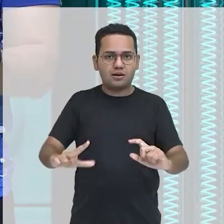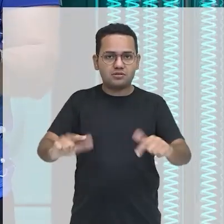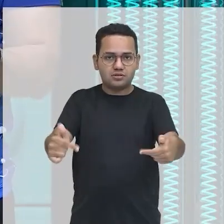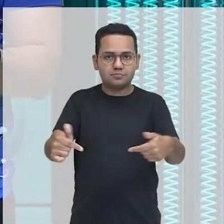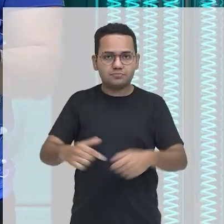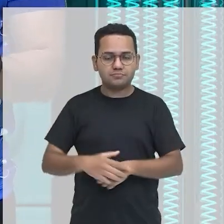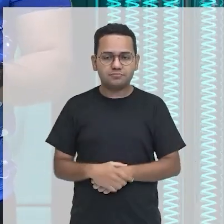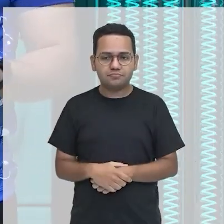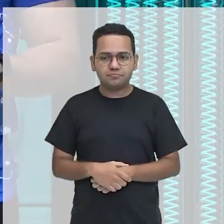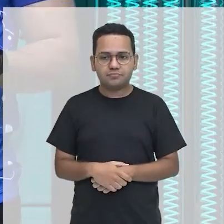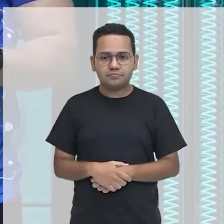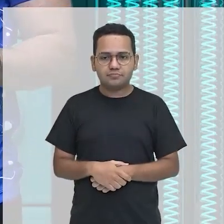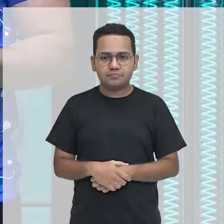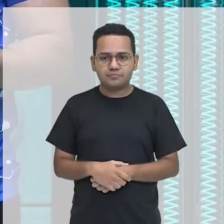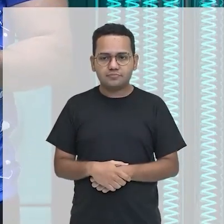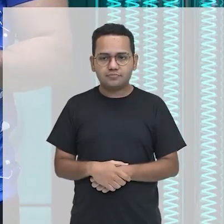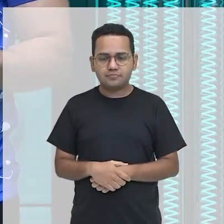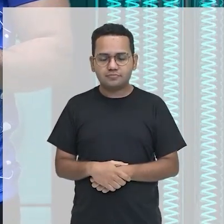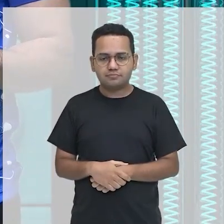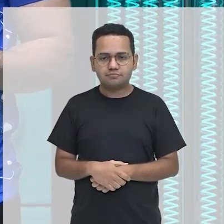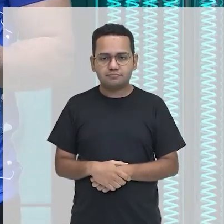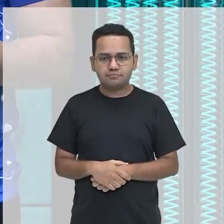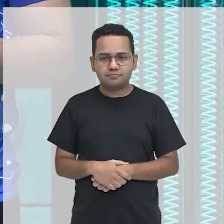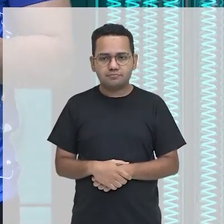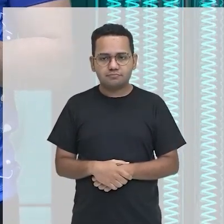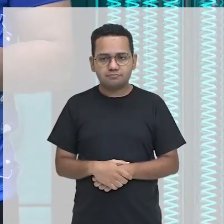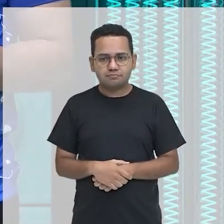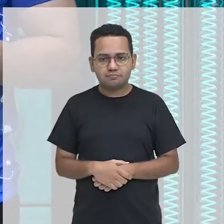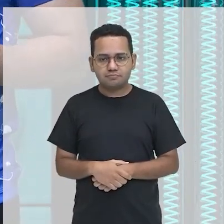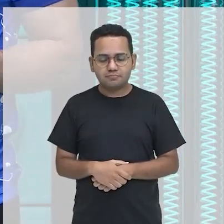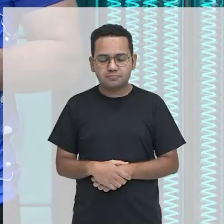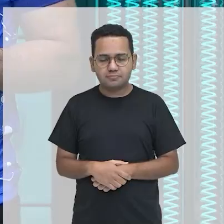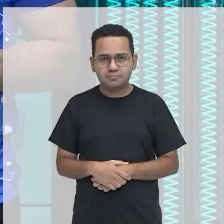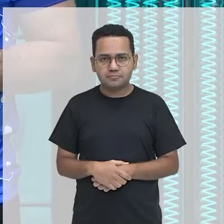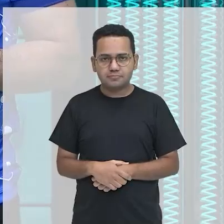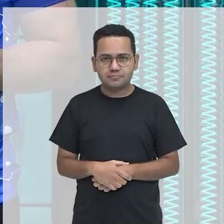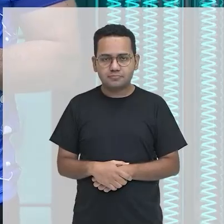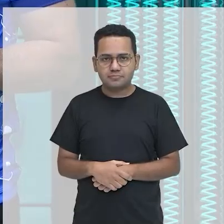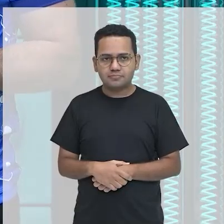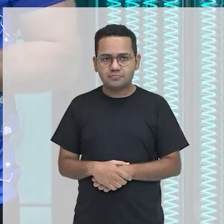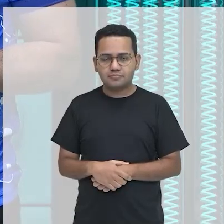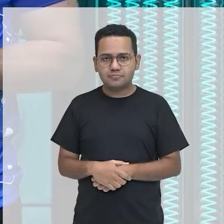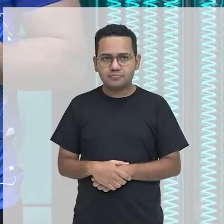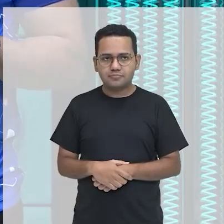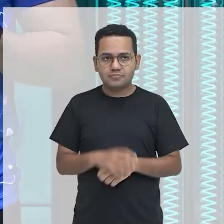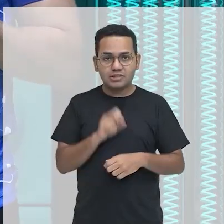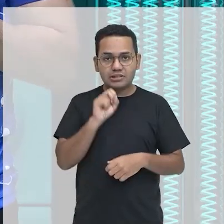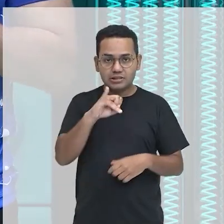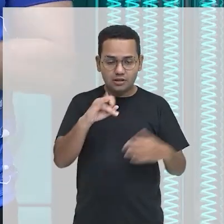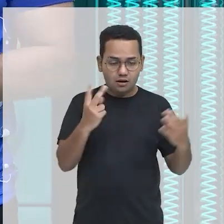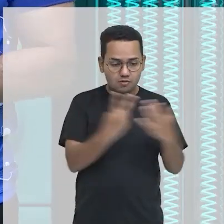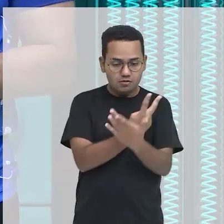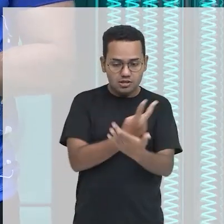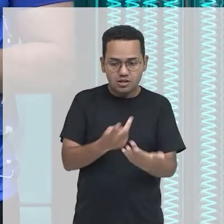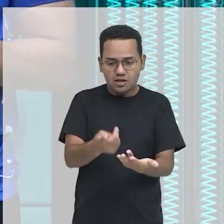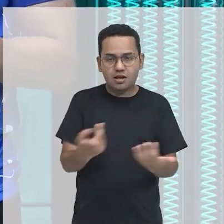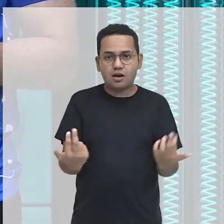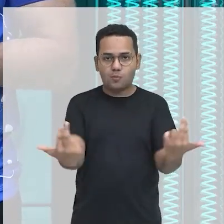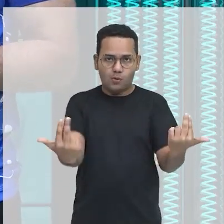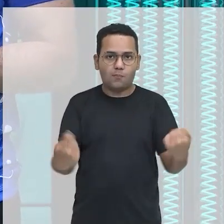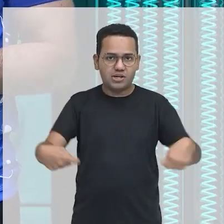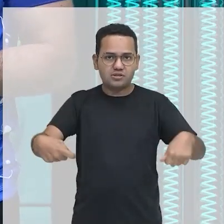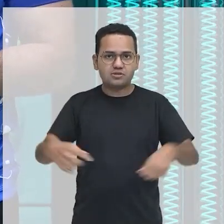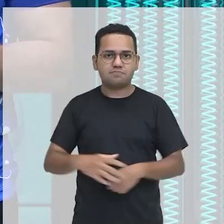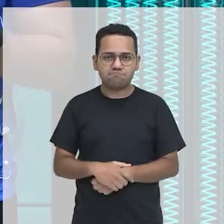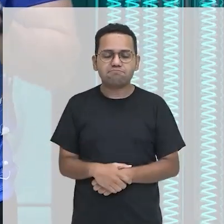Se acontecer essa ação, a outra, que está condicionada a ela, vai acontecer também, tá certo? Então, oração condicional